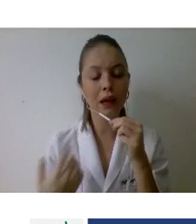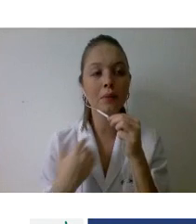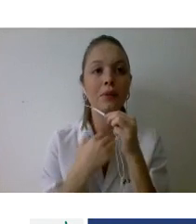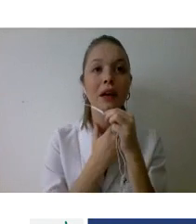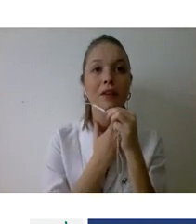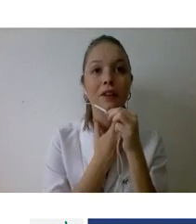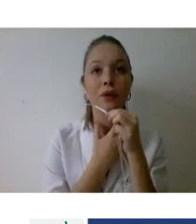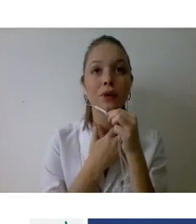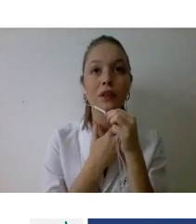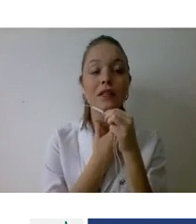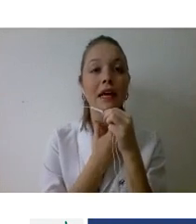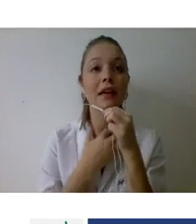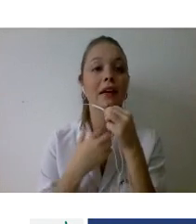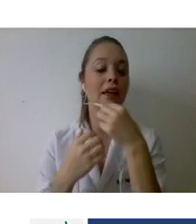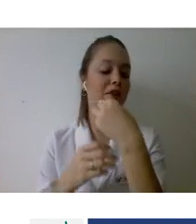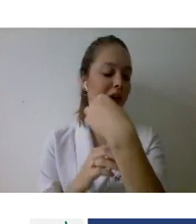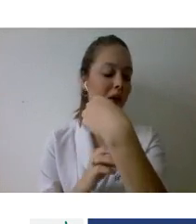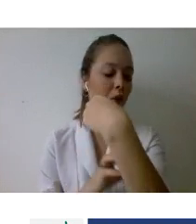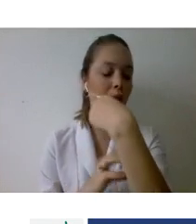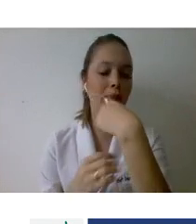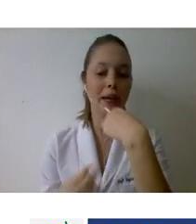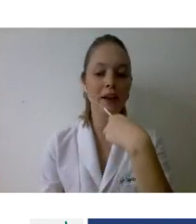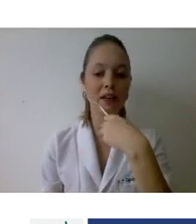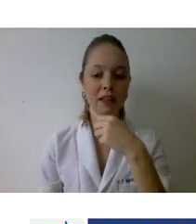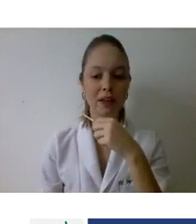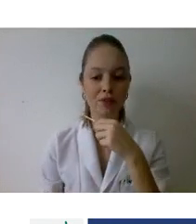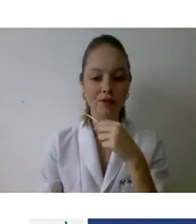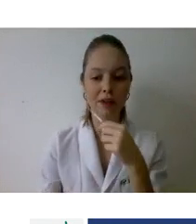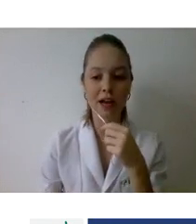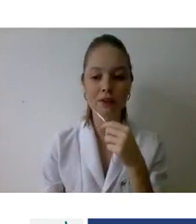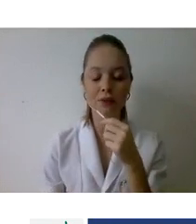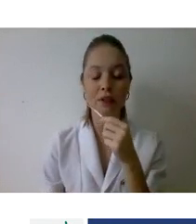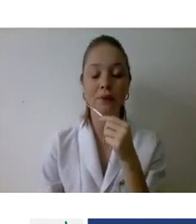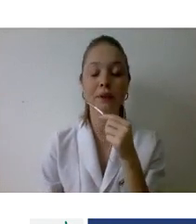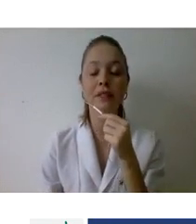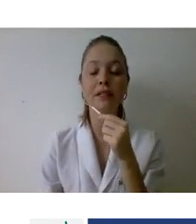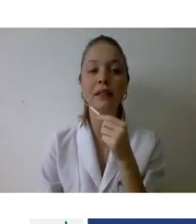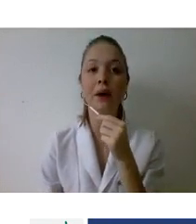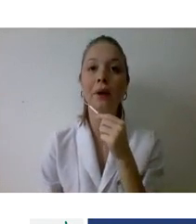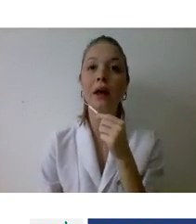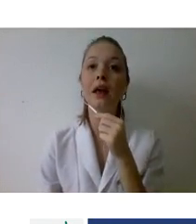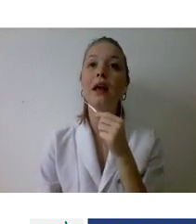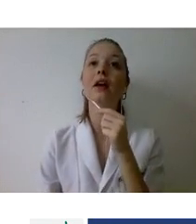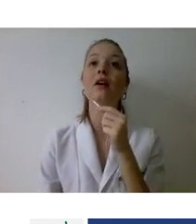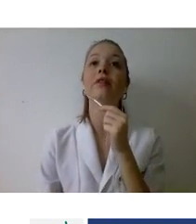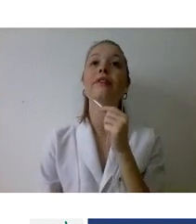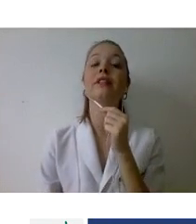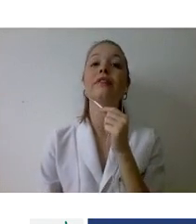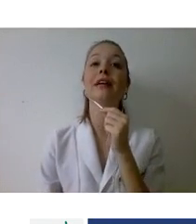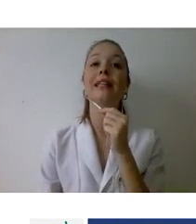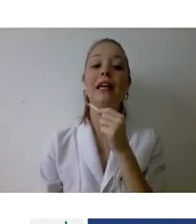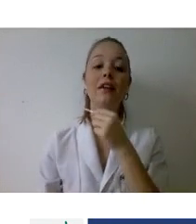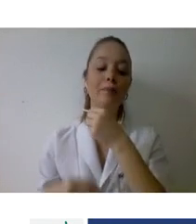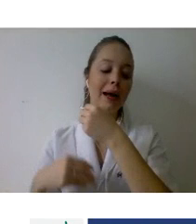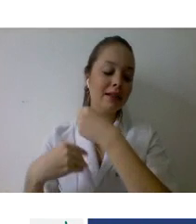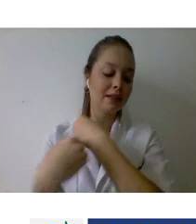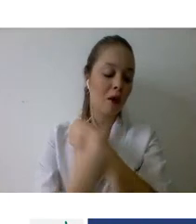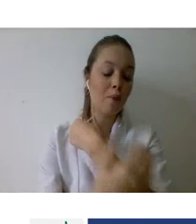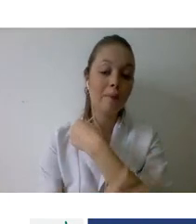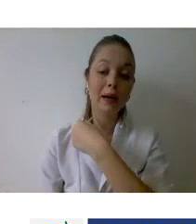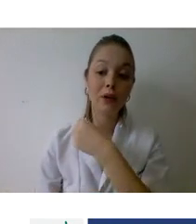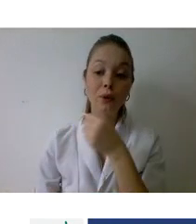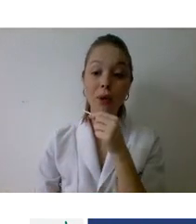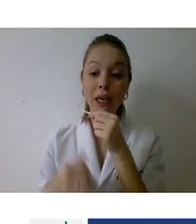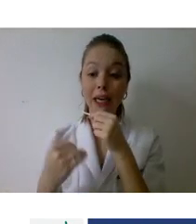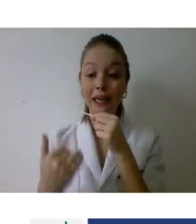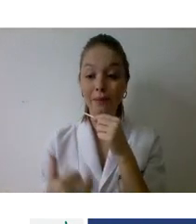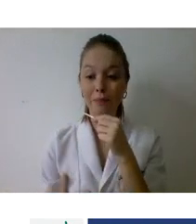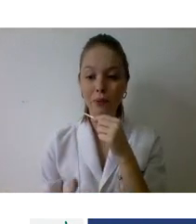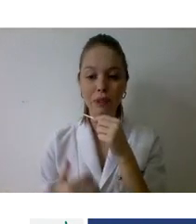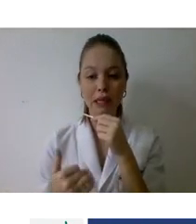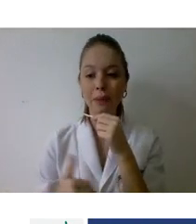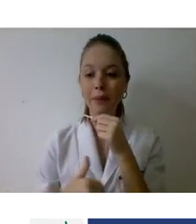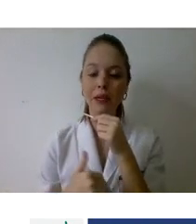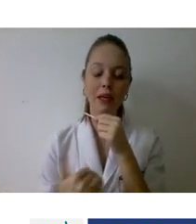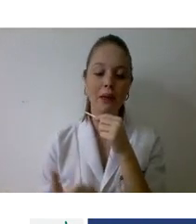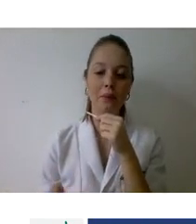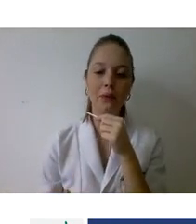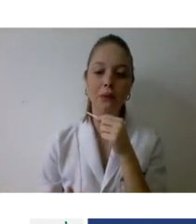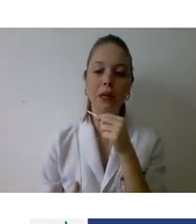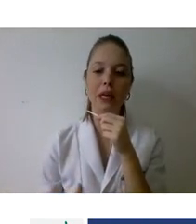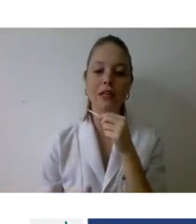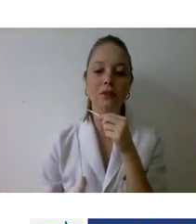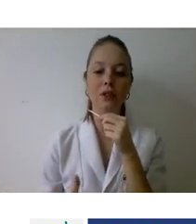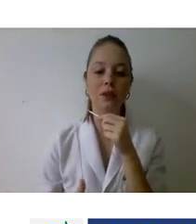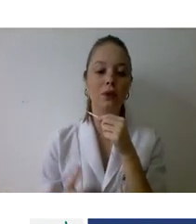sangramento, tá? Porque a fratura externa ela vai romper ali, né, os vasos sanguíneos e tal. Você vai ter que passar um pano limpo,